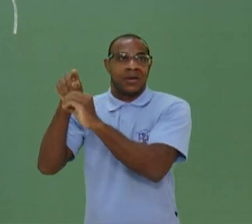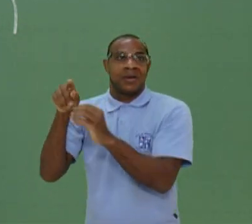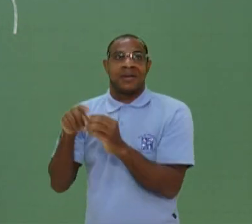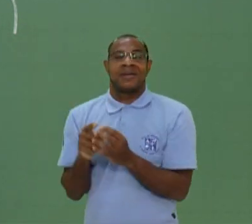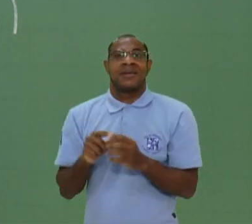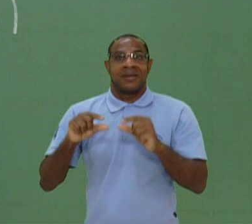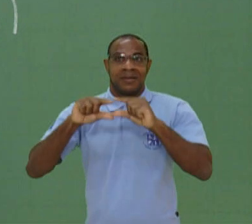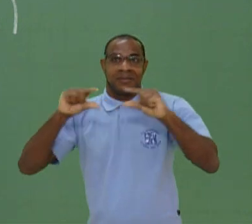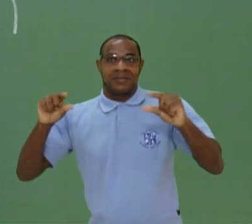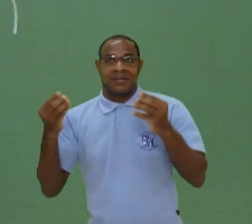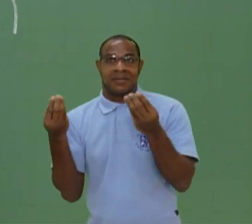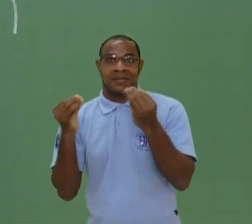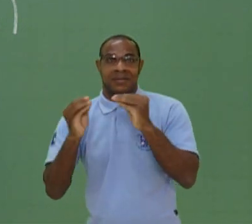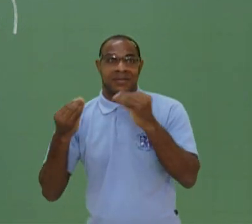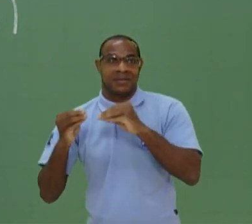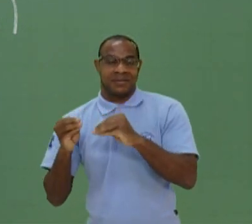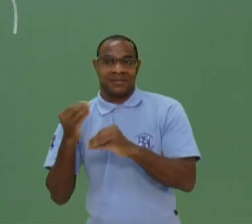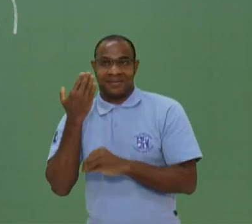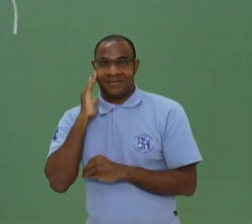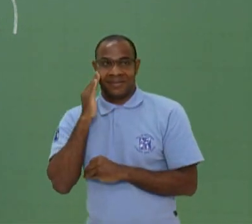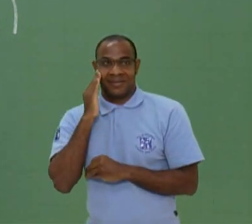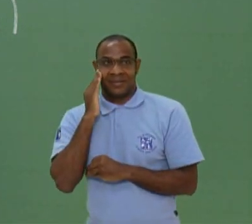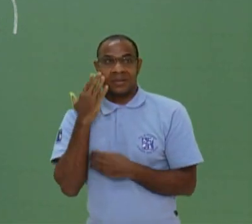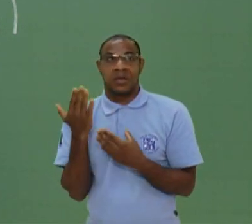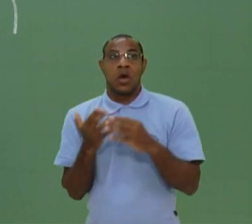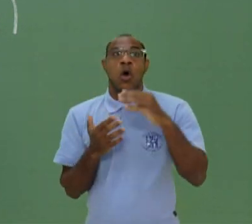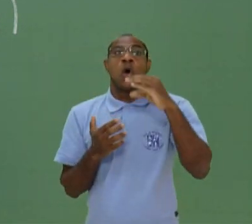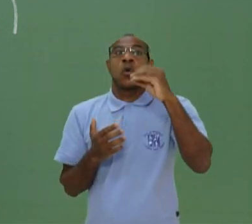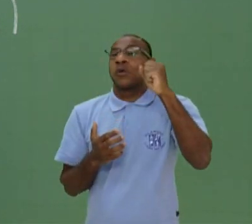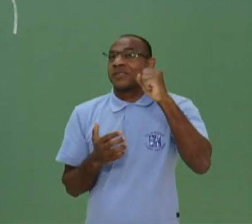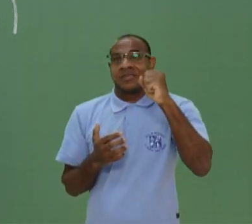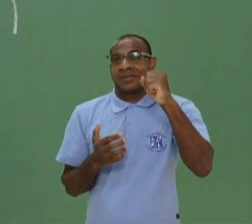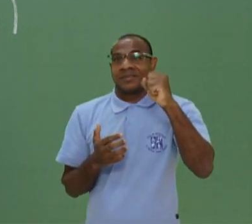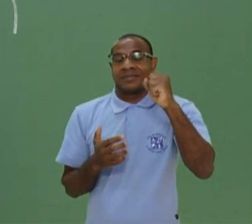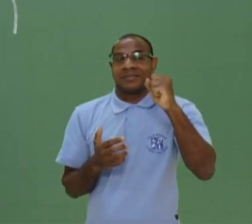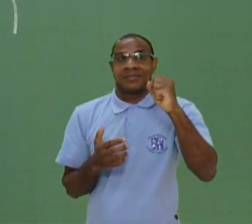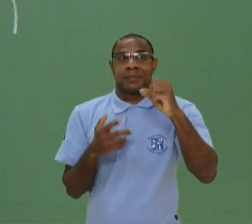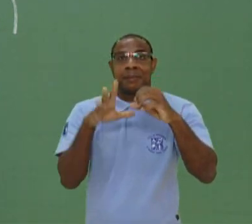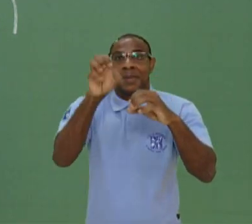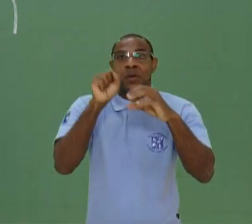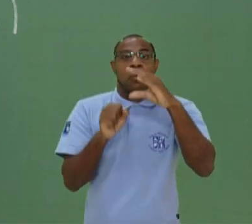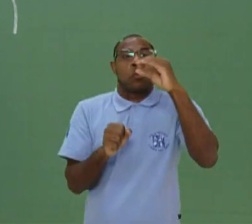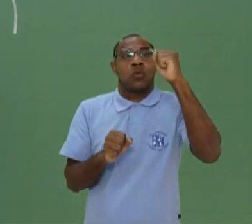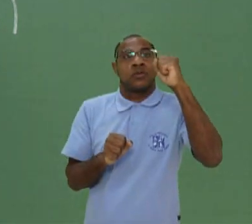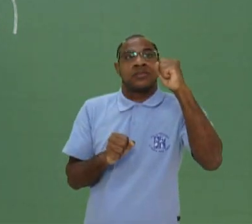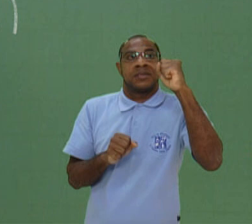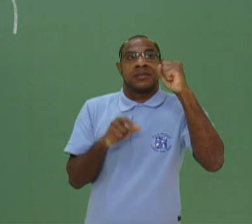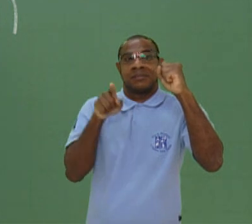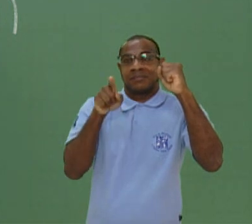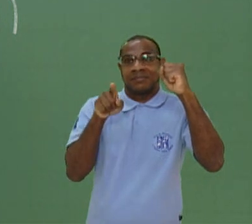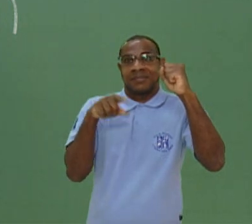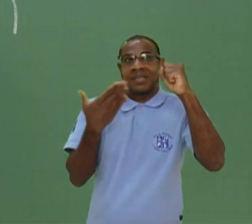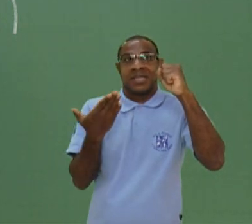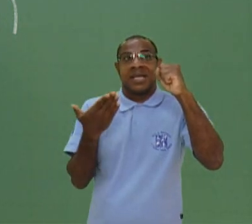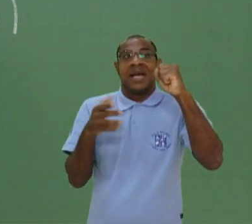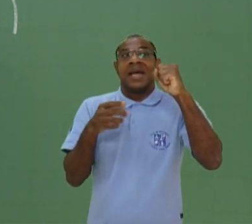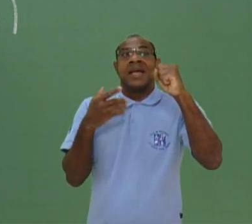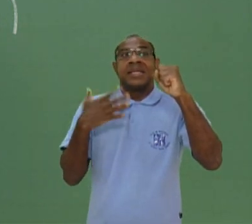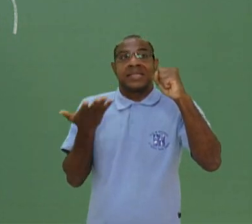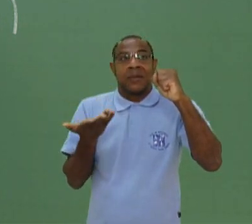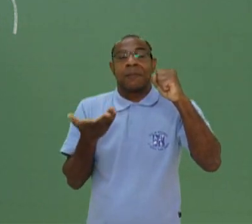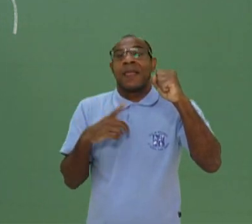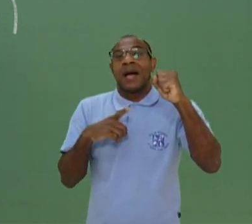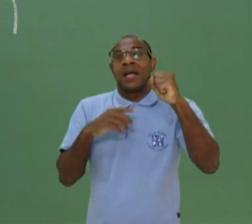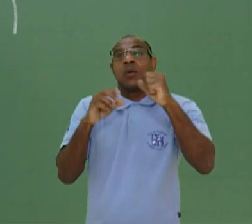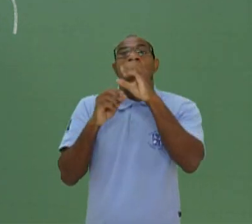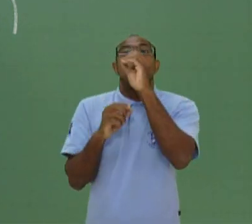ao quadrado vezes 2 elevado à quarta e você resolvia assim, ó, mantém a